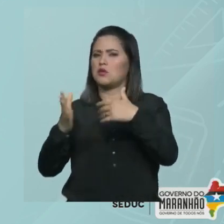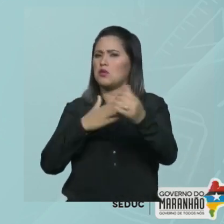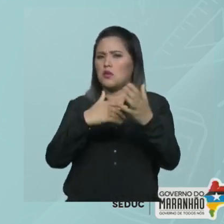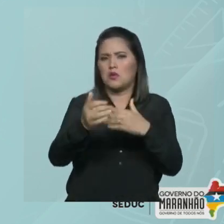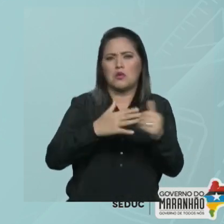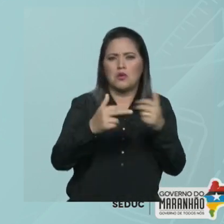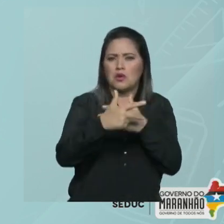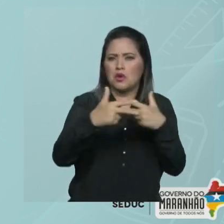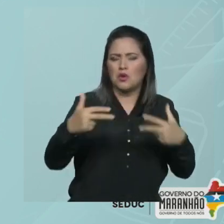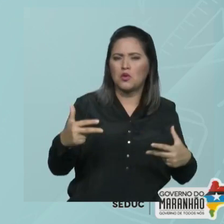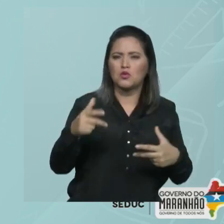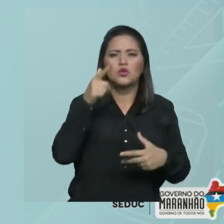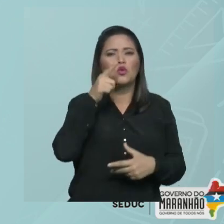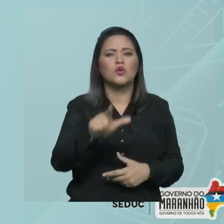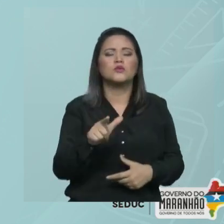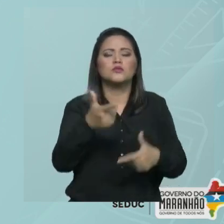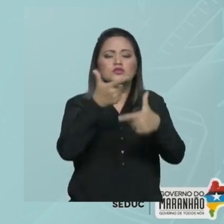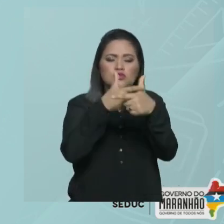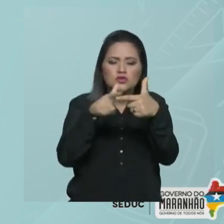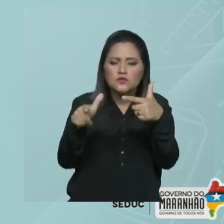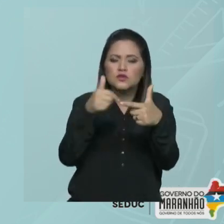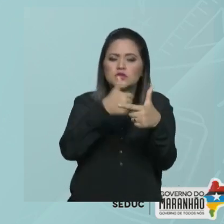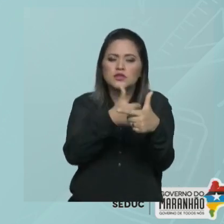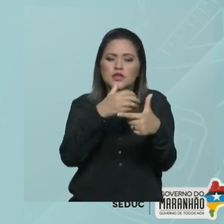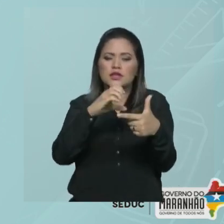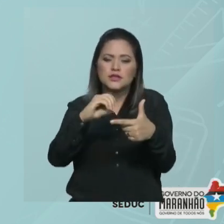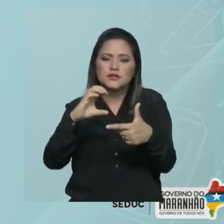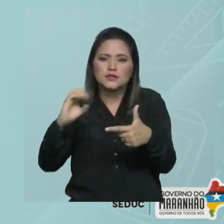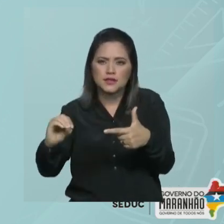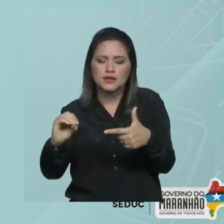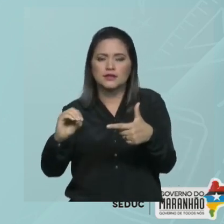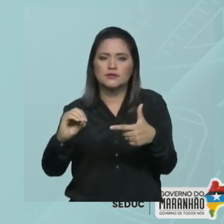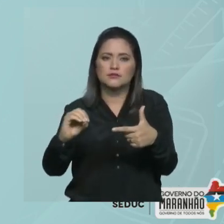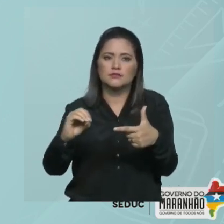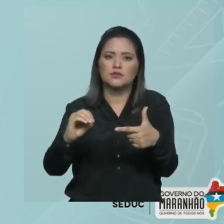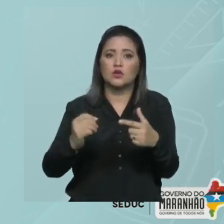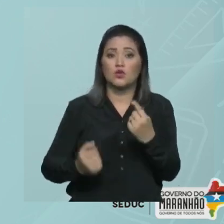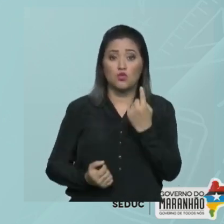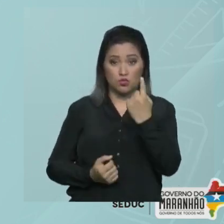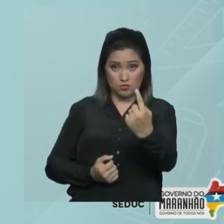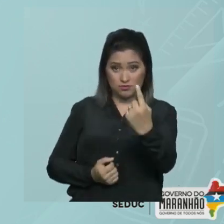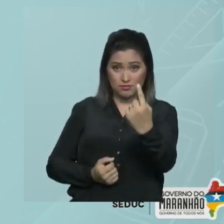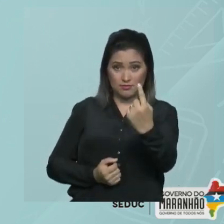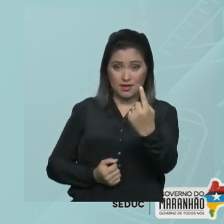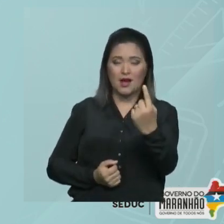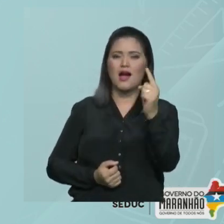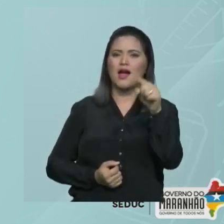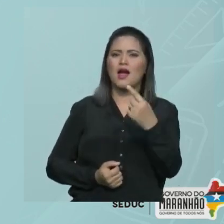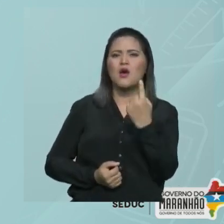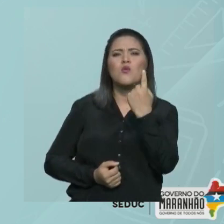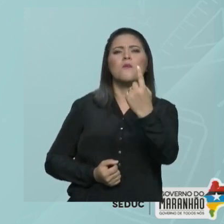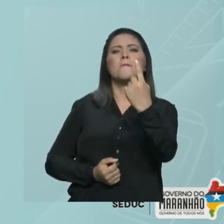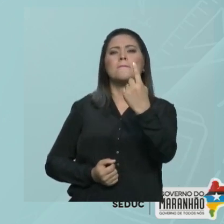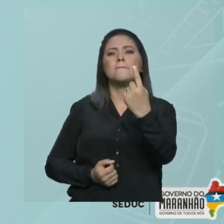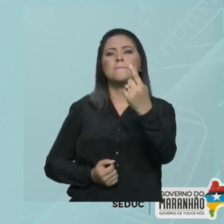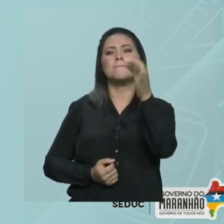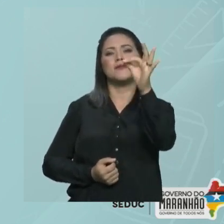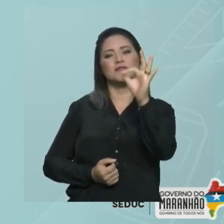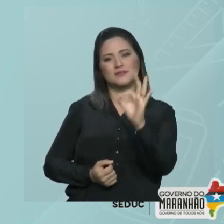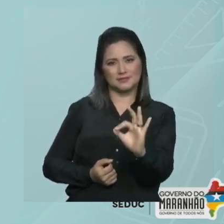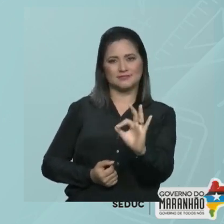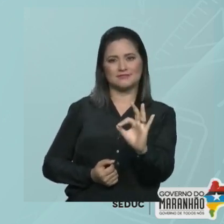eu consiga dividir em 100 partes. Uma parte é uma parte de 100. É uma